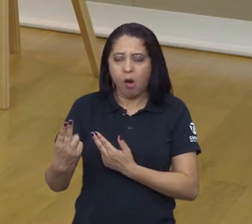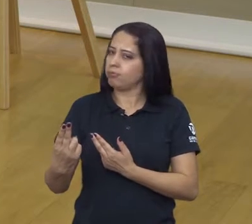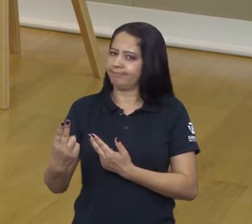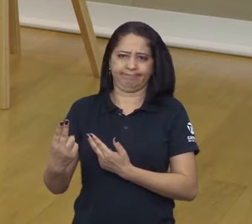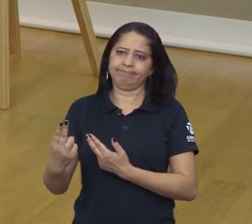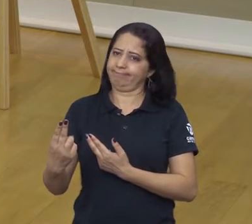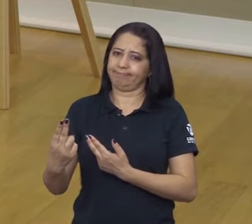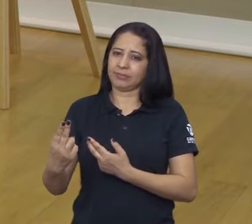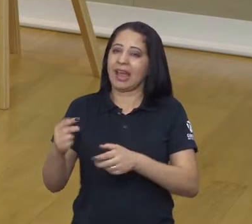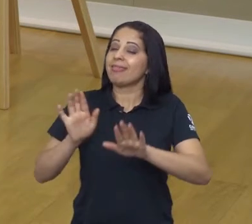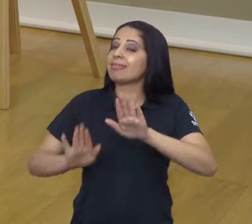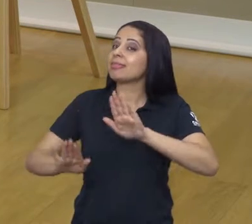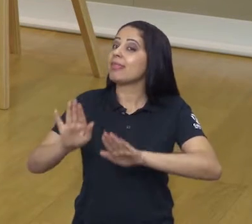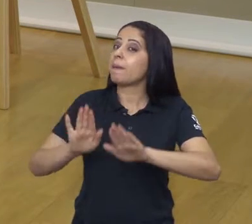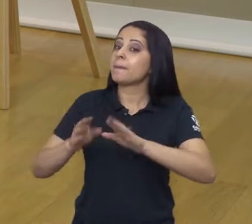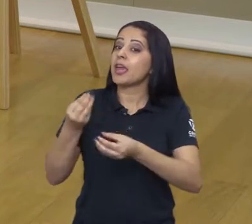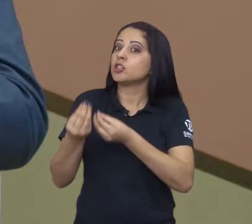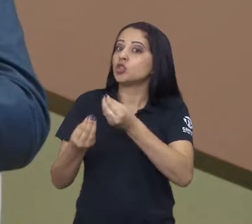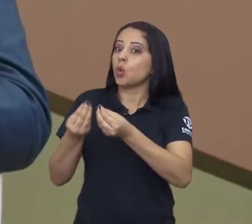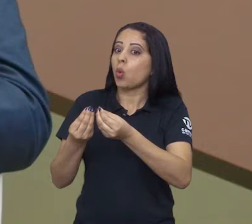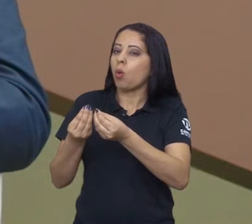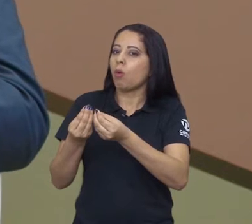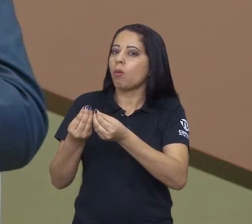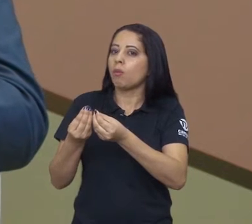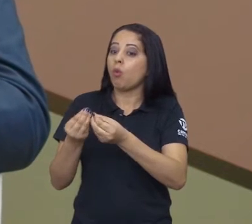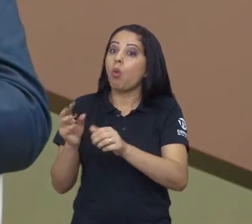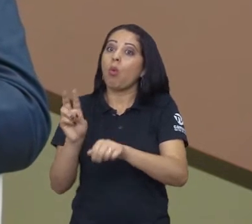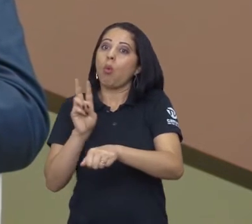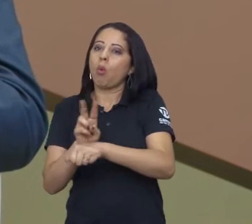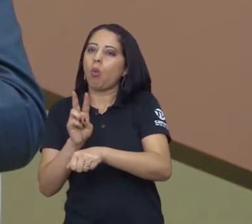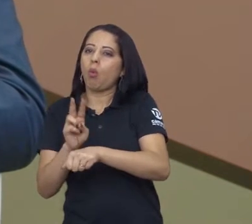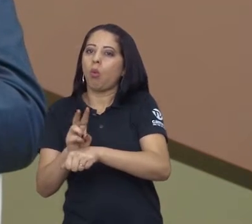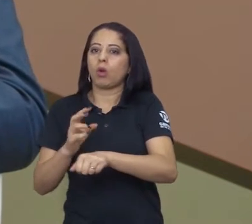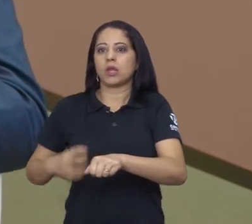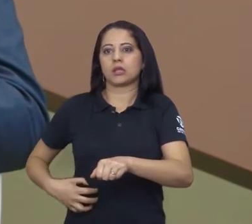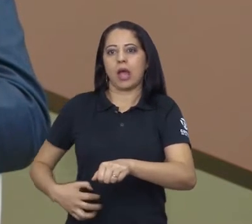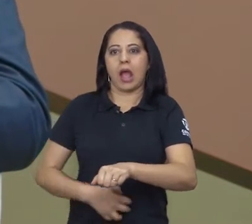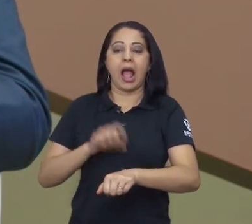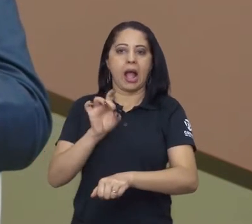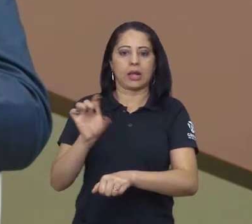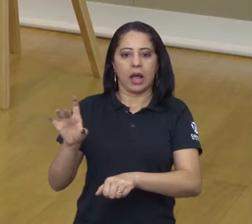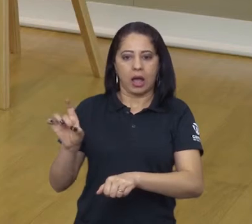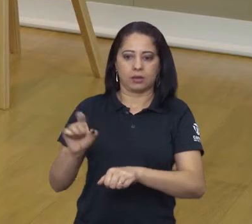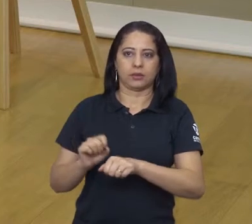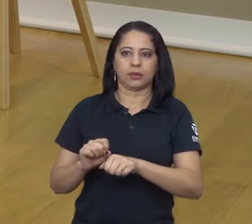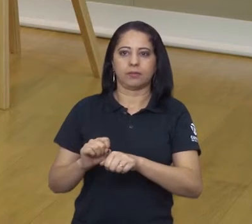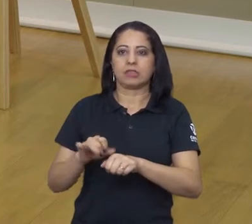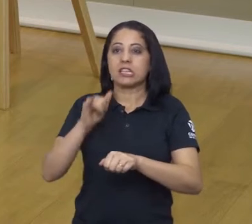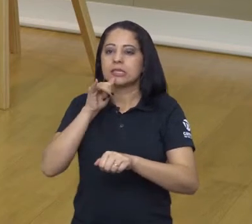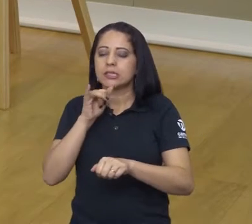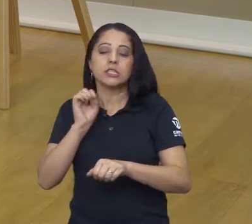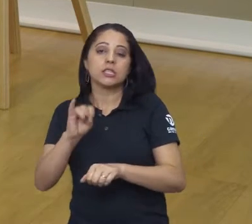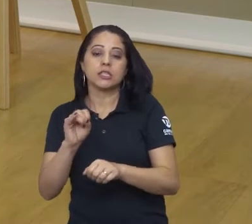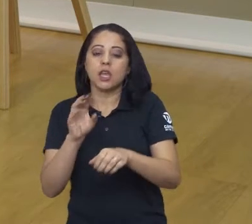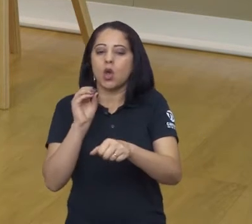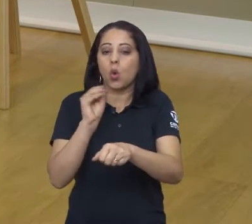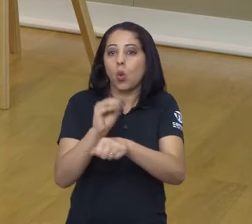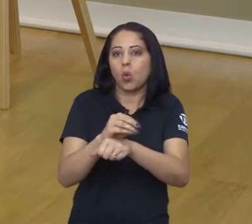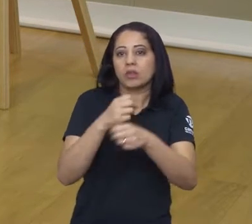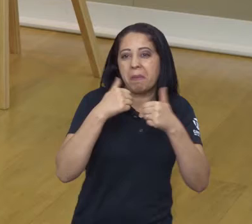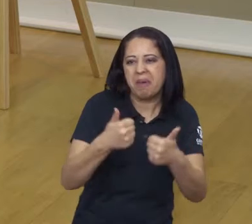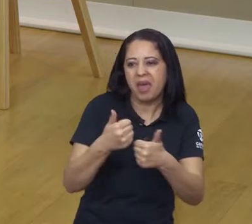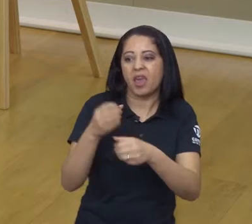não porque depende como a gente vai lidar com cada um quem a gente beneficia mais agride